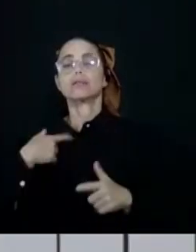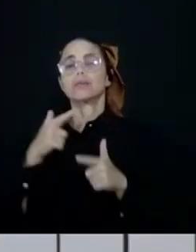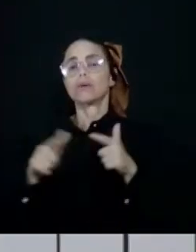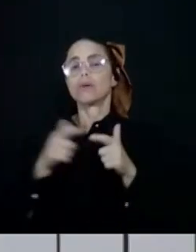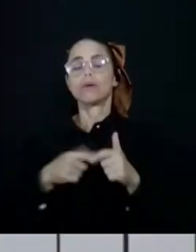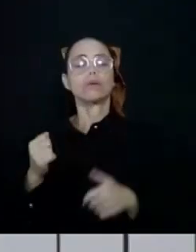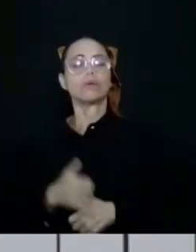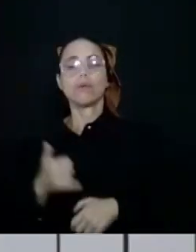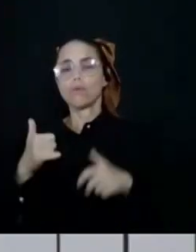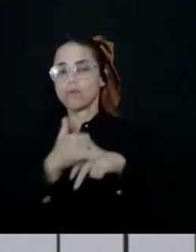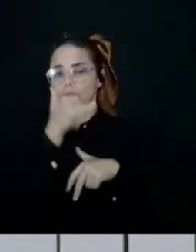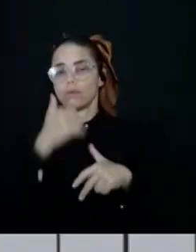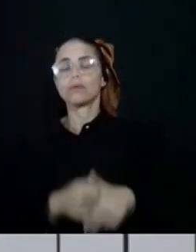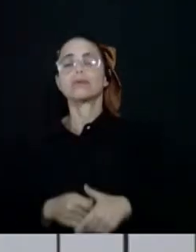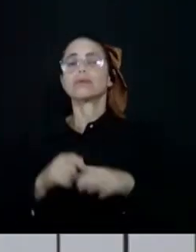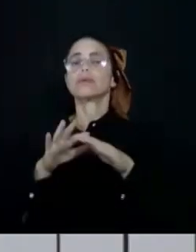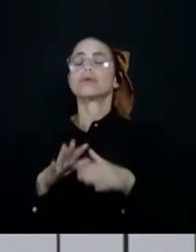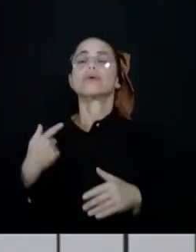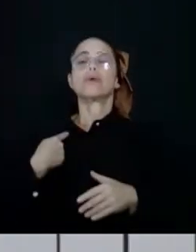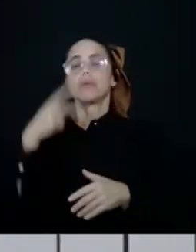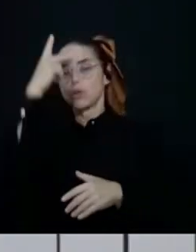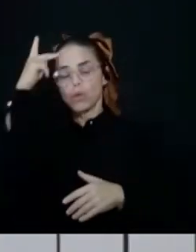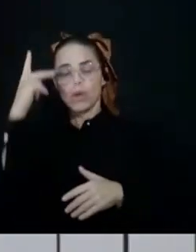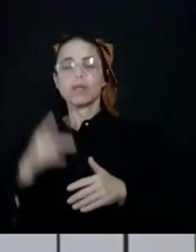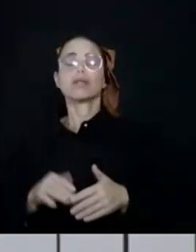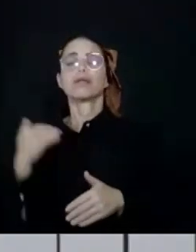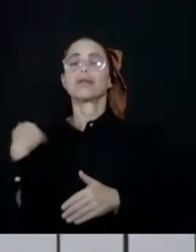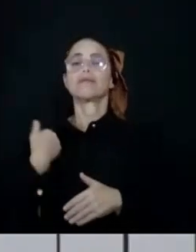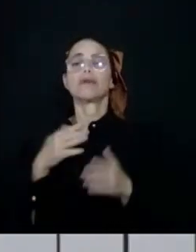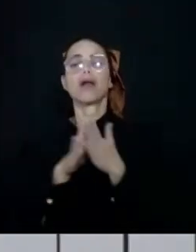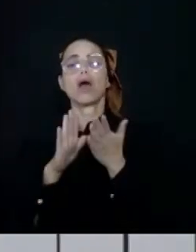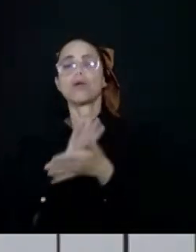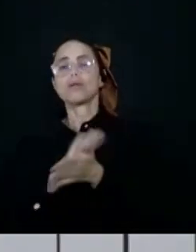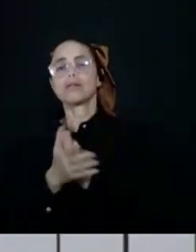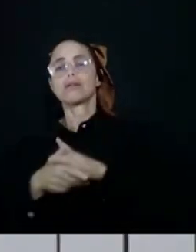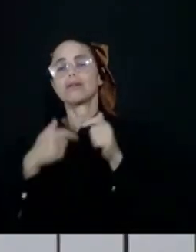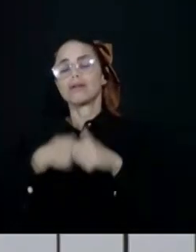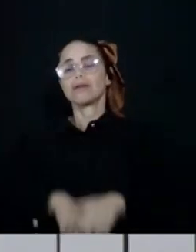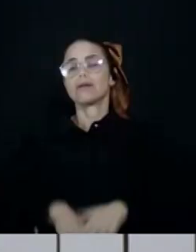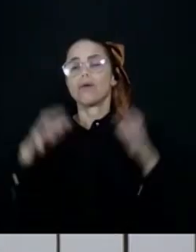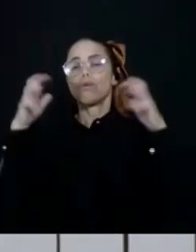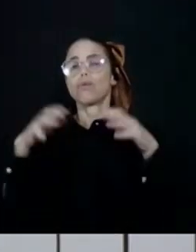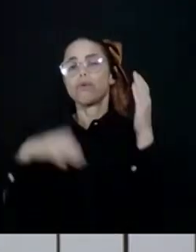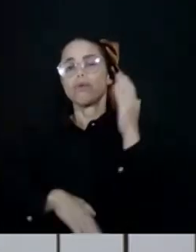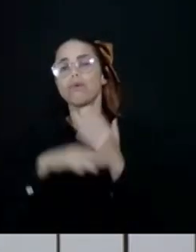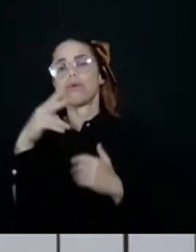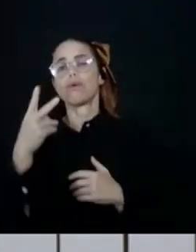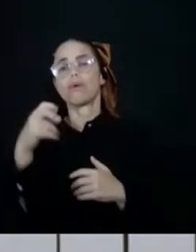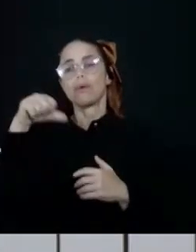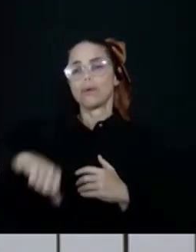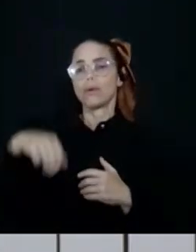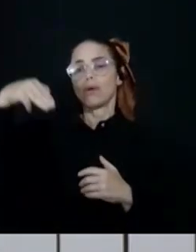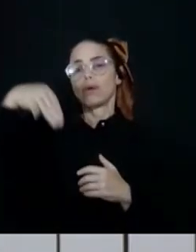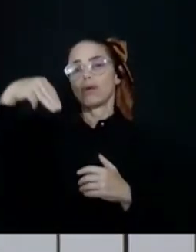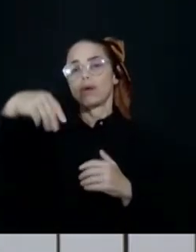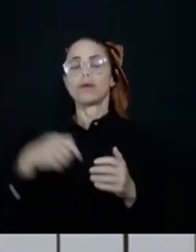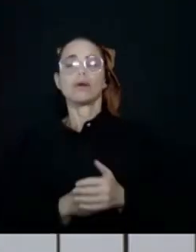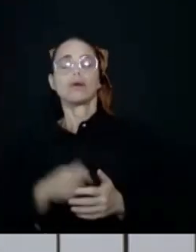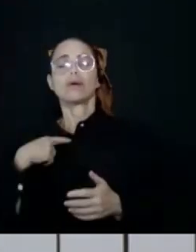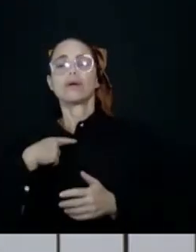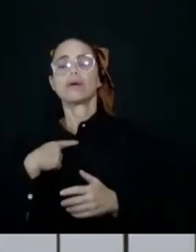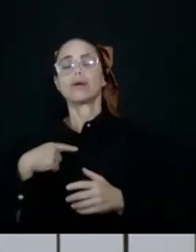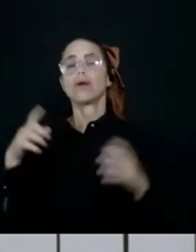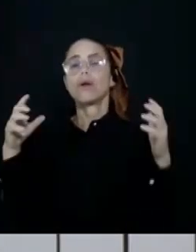vítimas, desabrigados ou desalojados. O maior volume de chuva acumulado foi de 29 milímetros e a maior velocidade